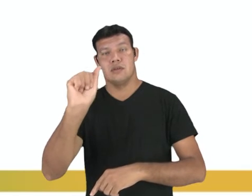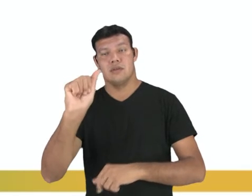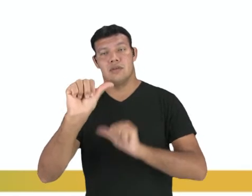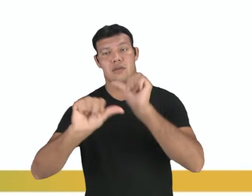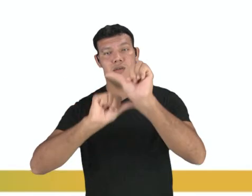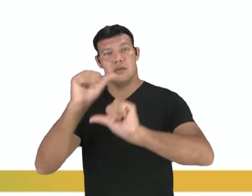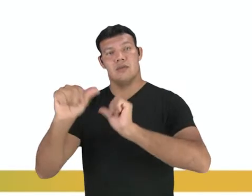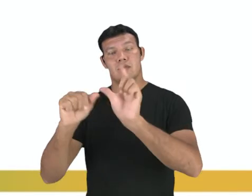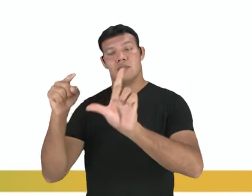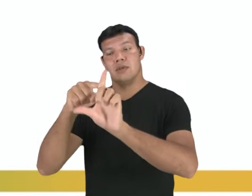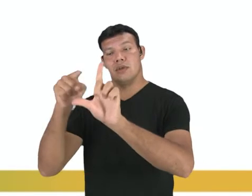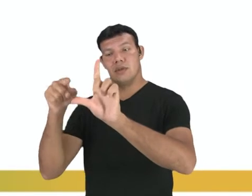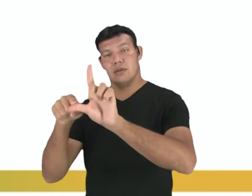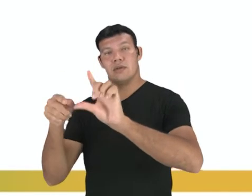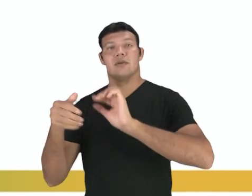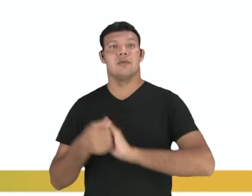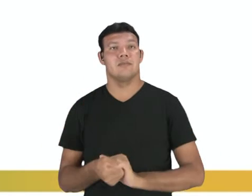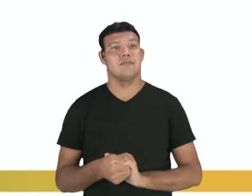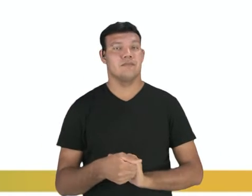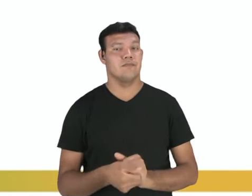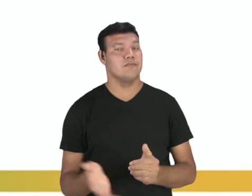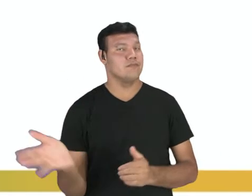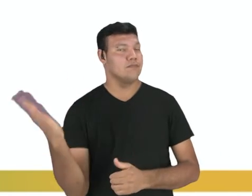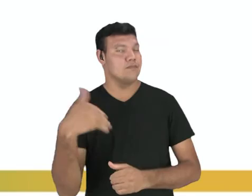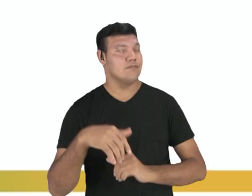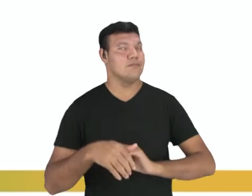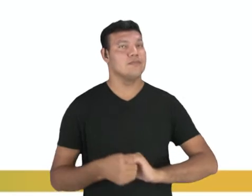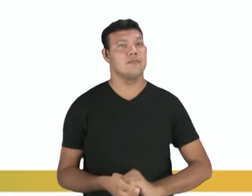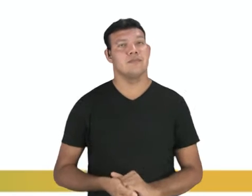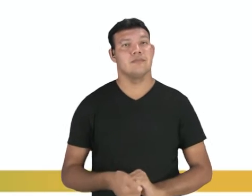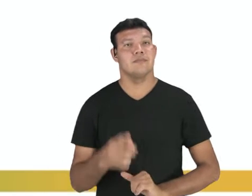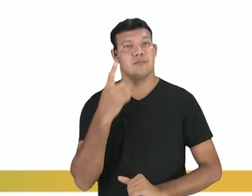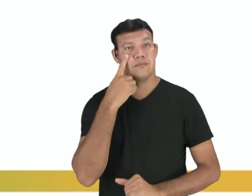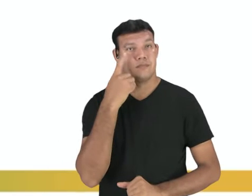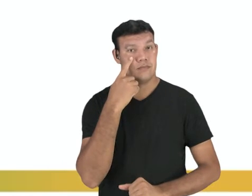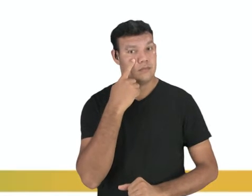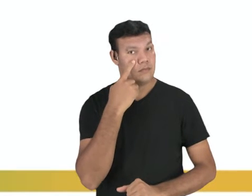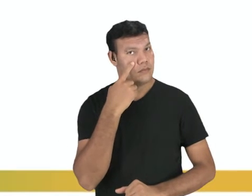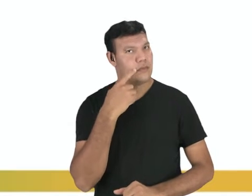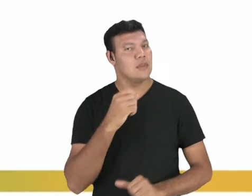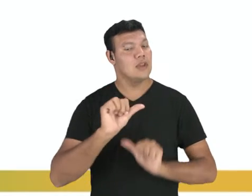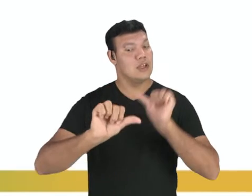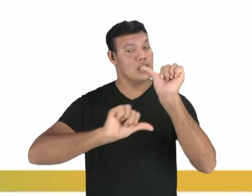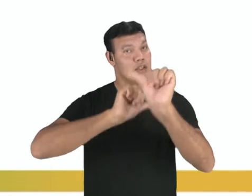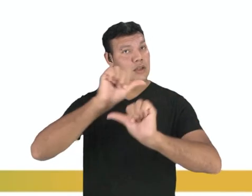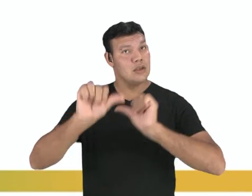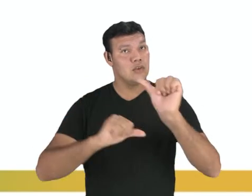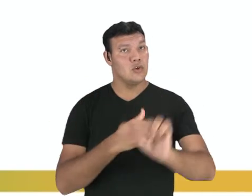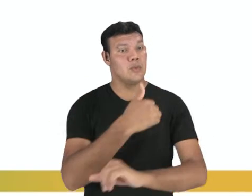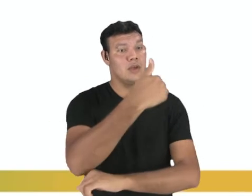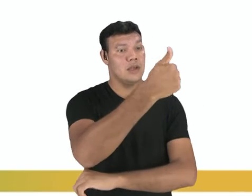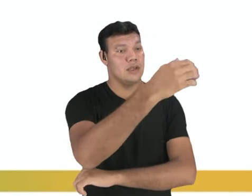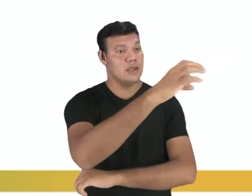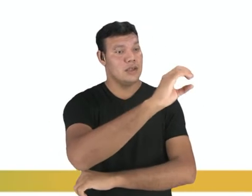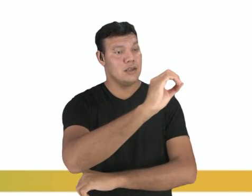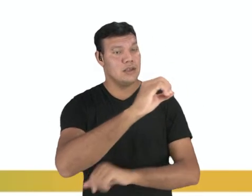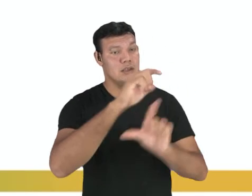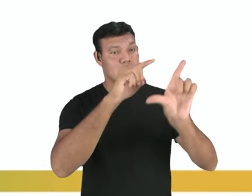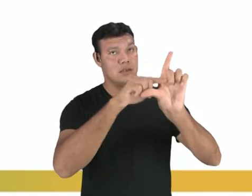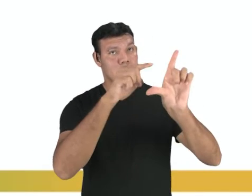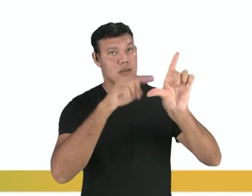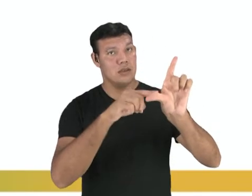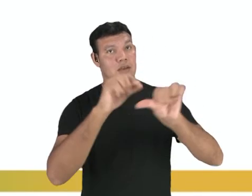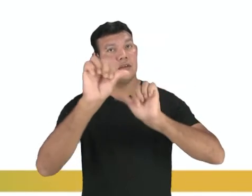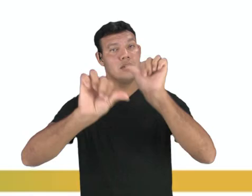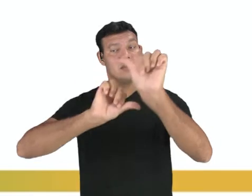Então vamos lá e observe aí Observe primeiro transforme 100 graus em